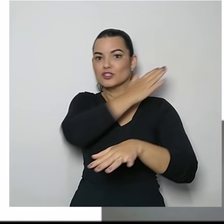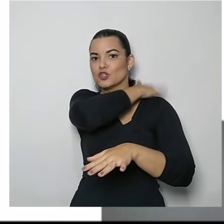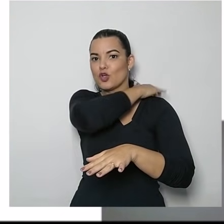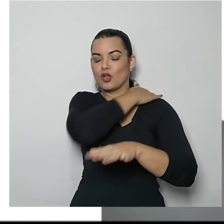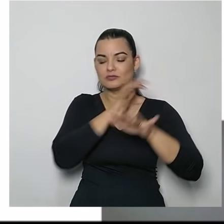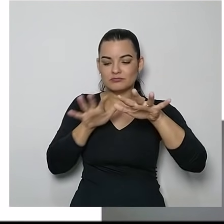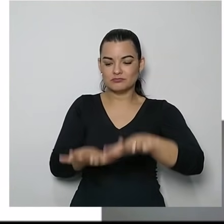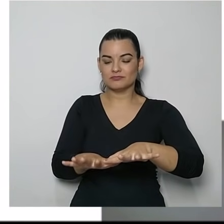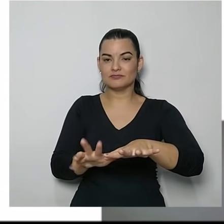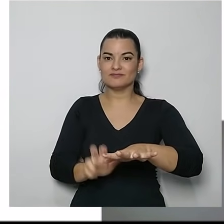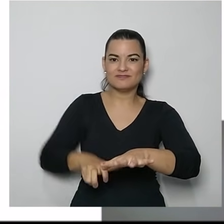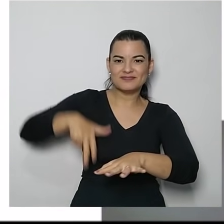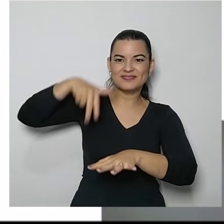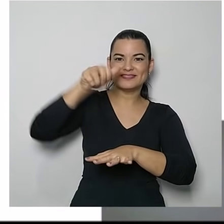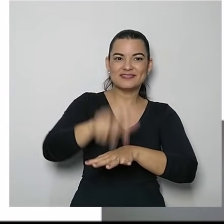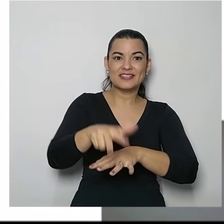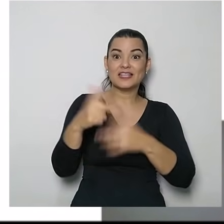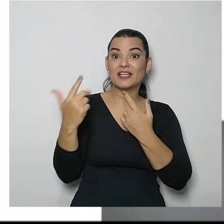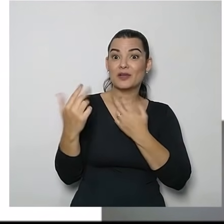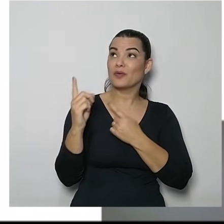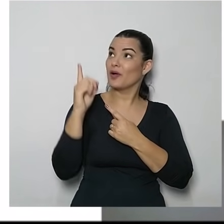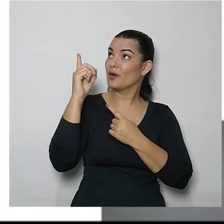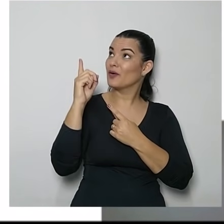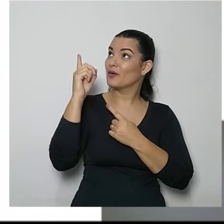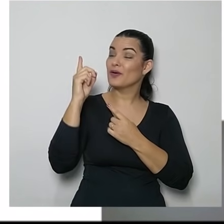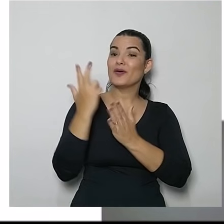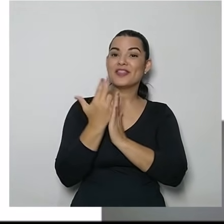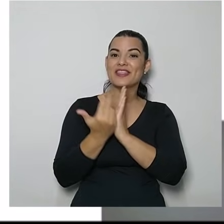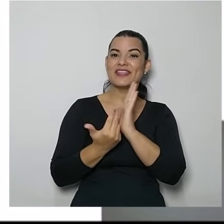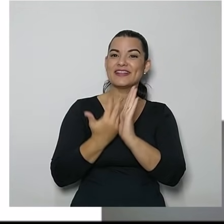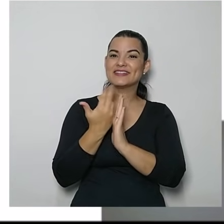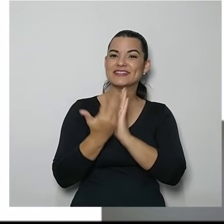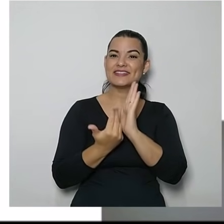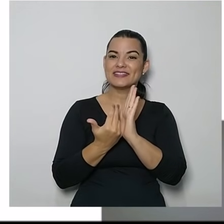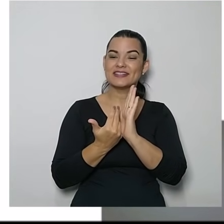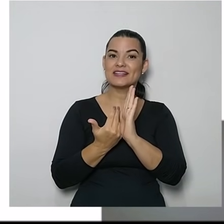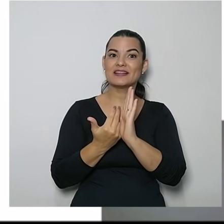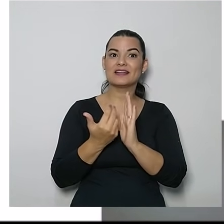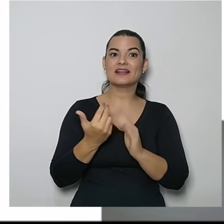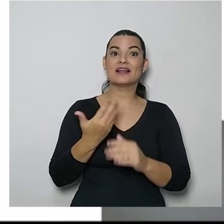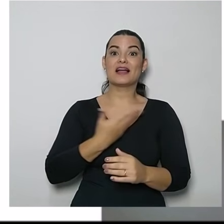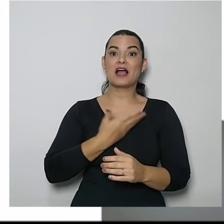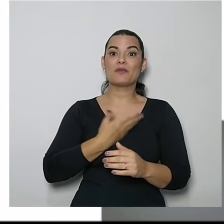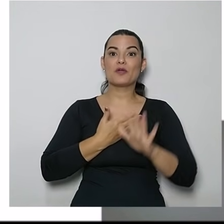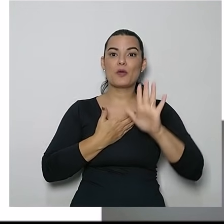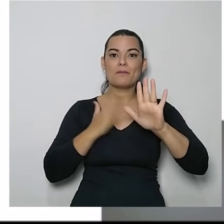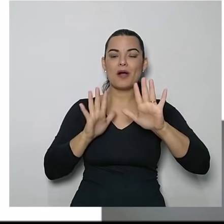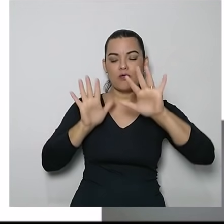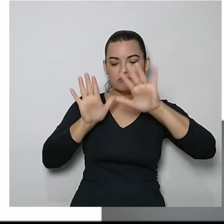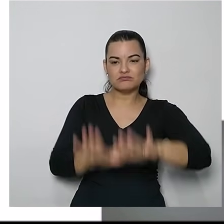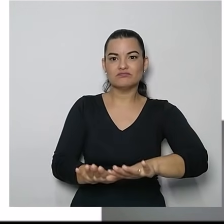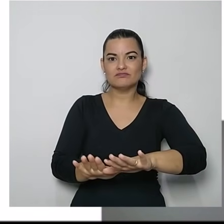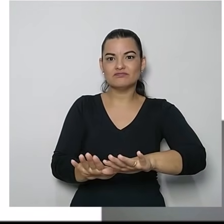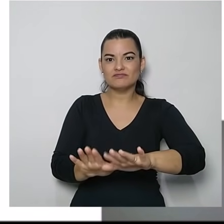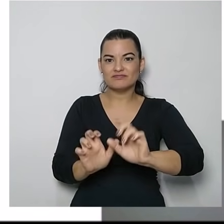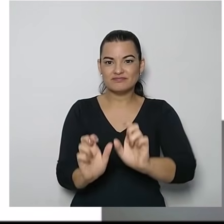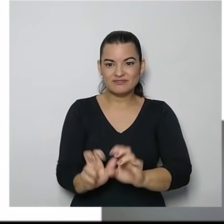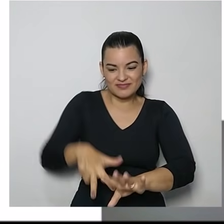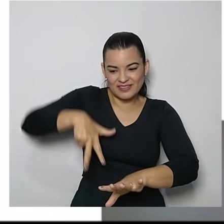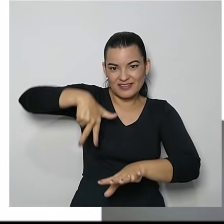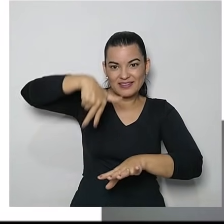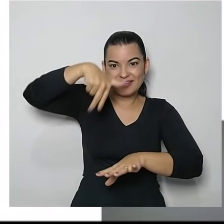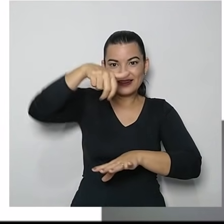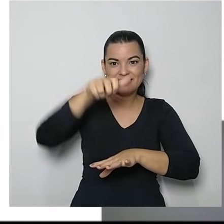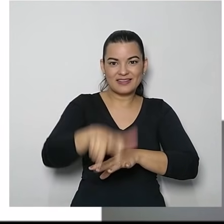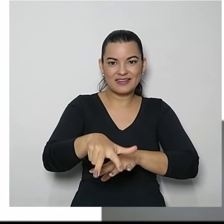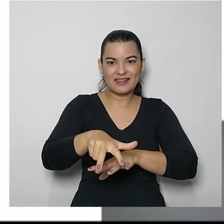está aparecendo aqui nessa ilustração. O menino está com as mãos apoiadas nas costas do colega em modo de